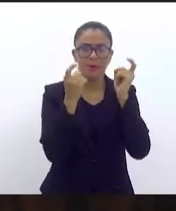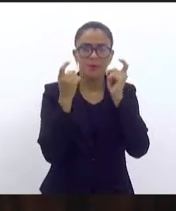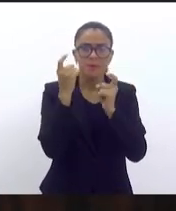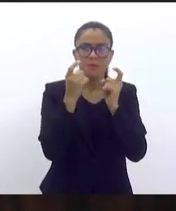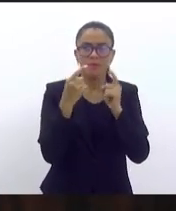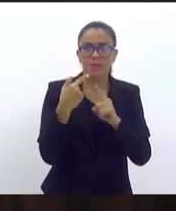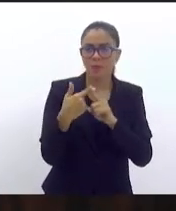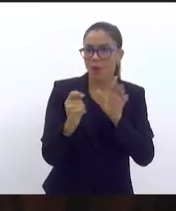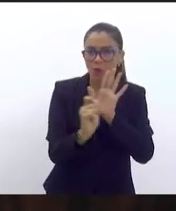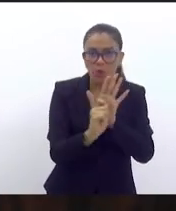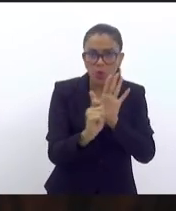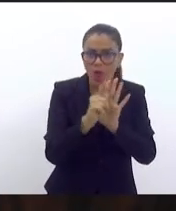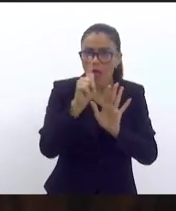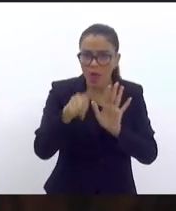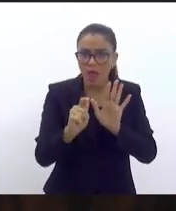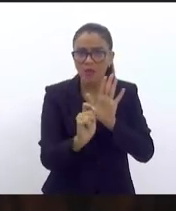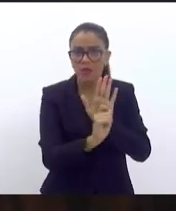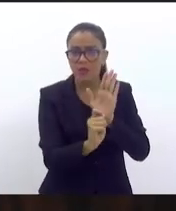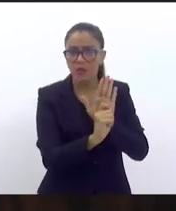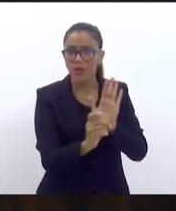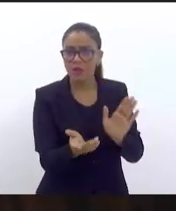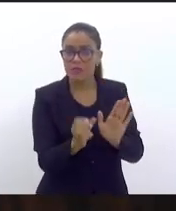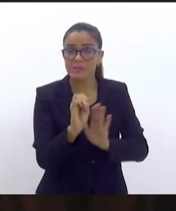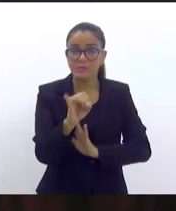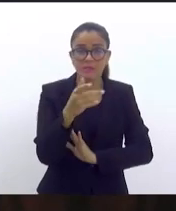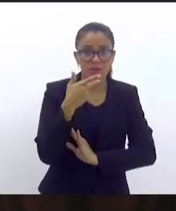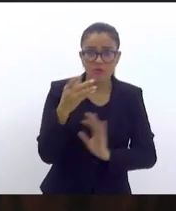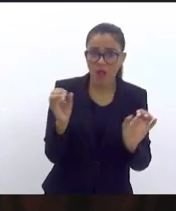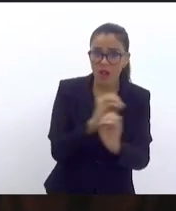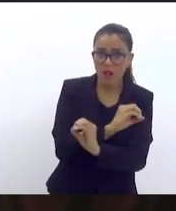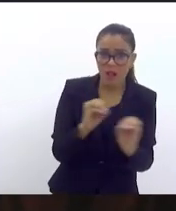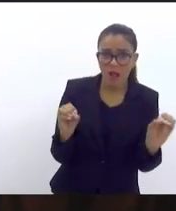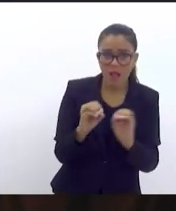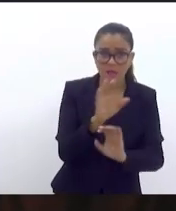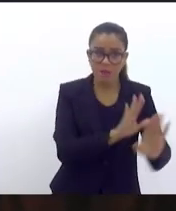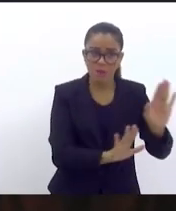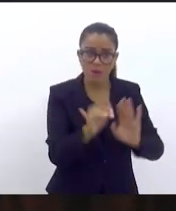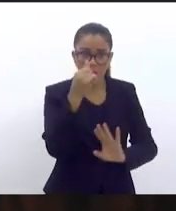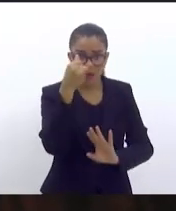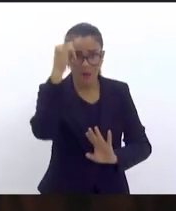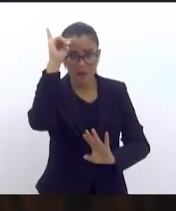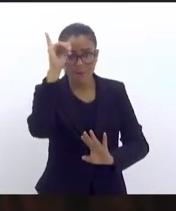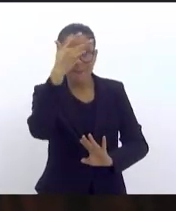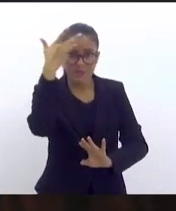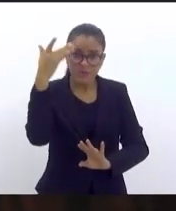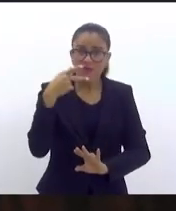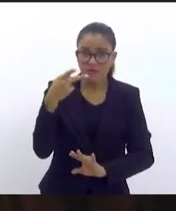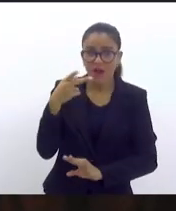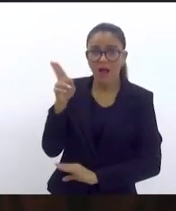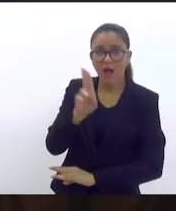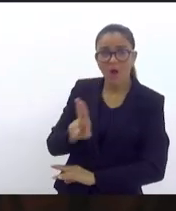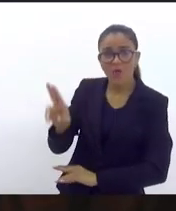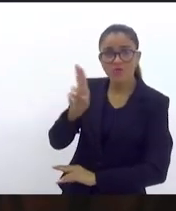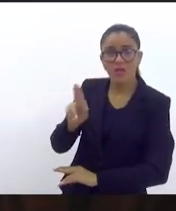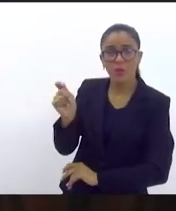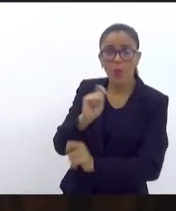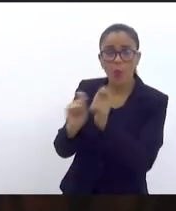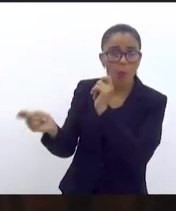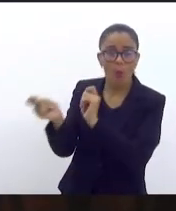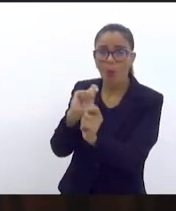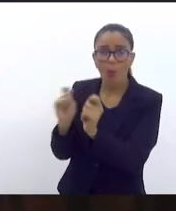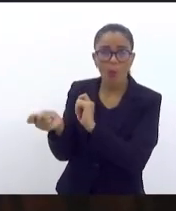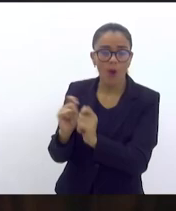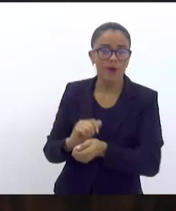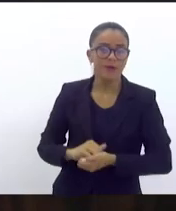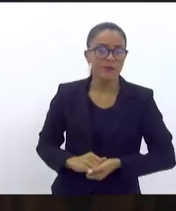droga é droga Então se você não fala da droga prevenindo alguém vai falar da droga consumindo então